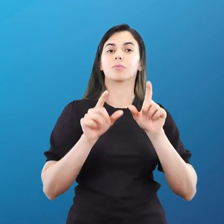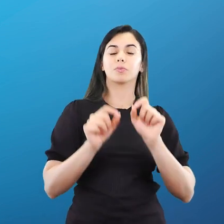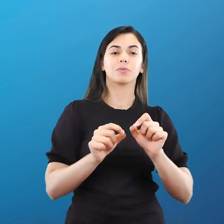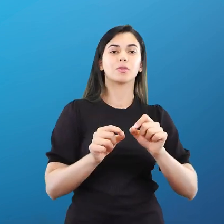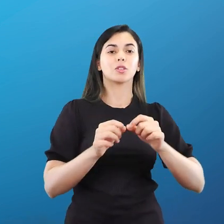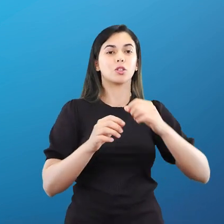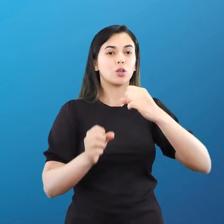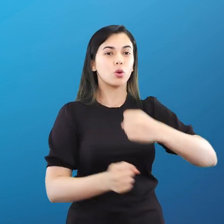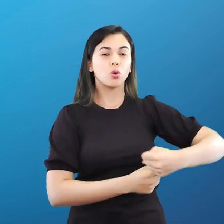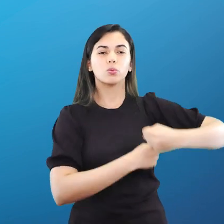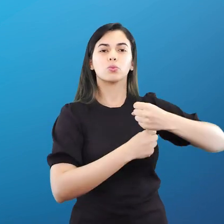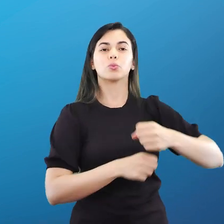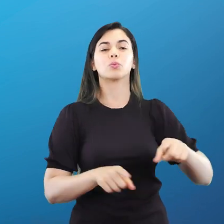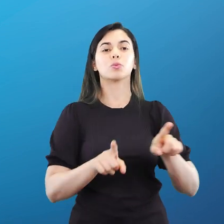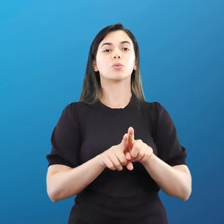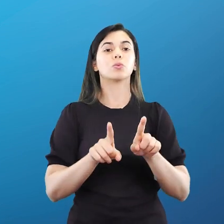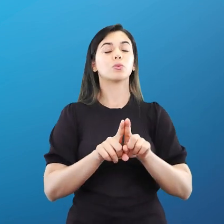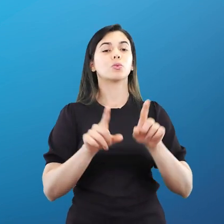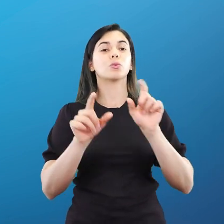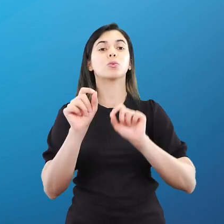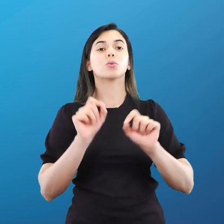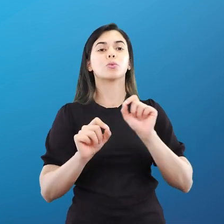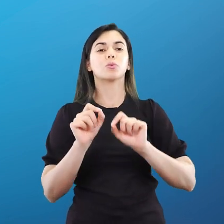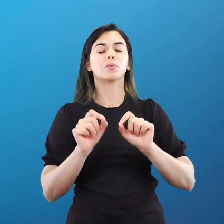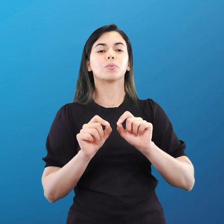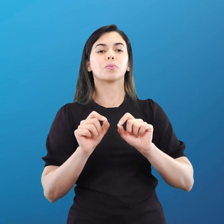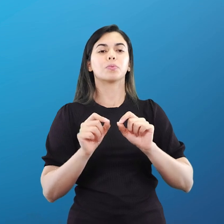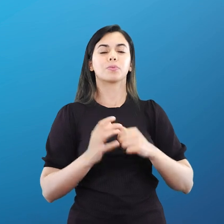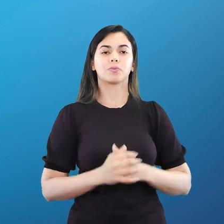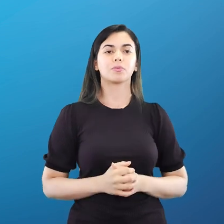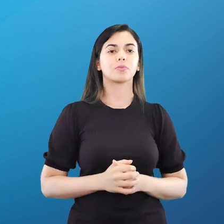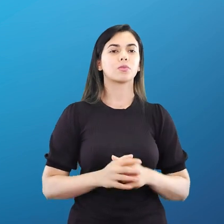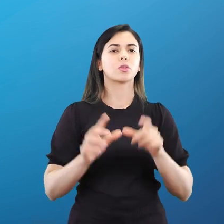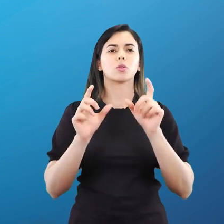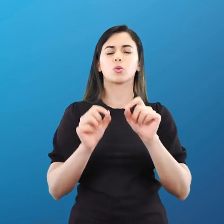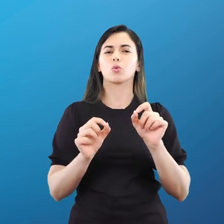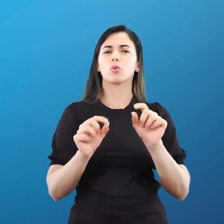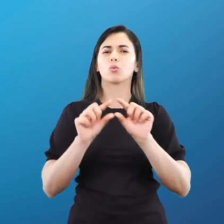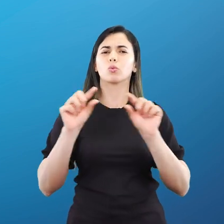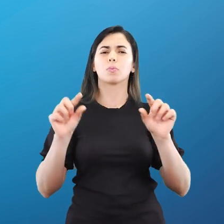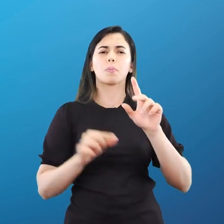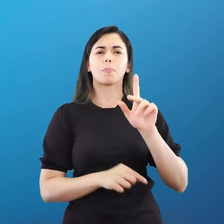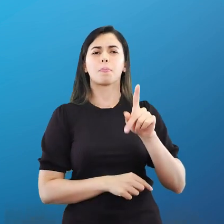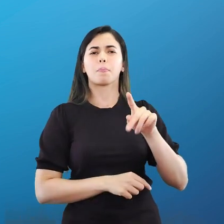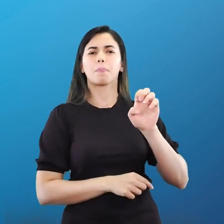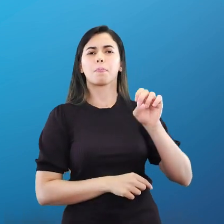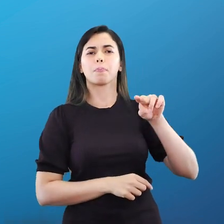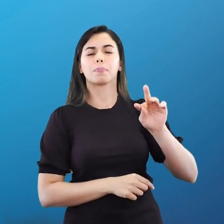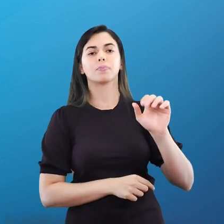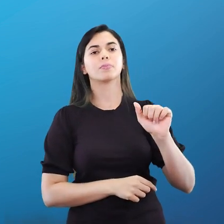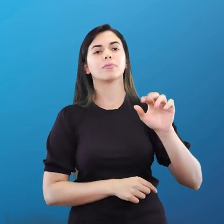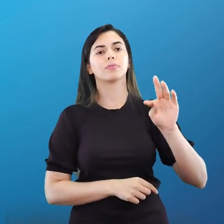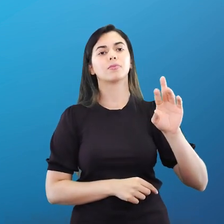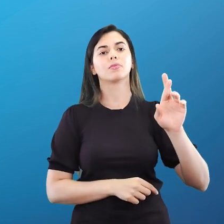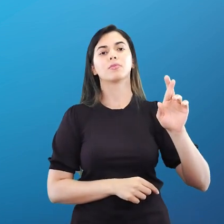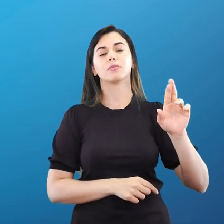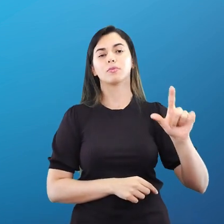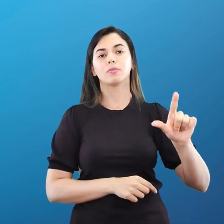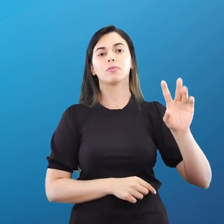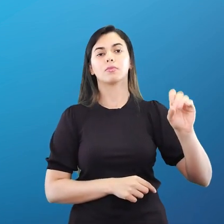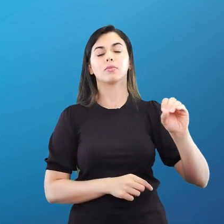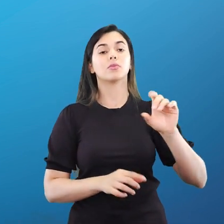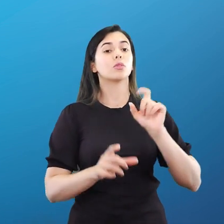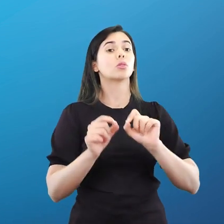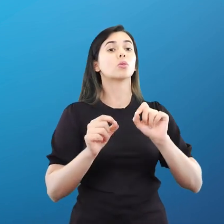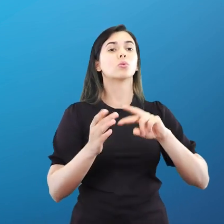remo e o pentátulo moderno. O que é o pentátulo? Vem de cinco, né? Uma prova aí que dura às vezes